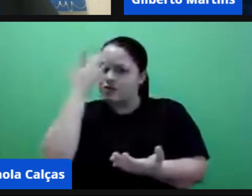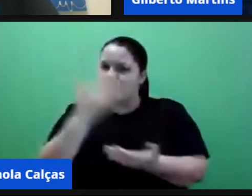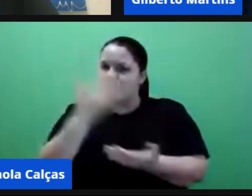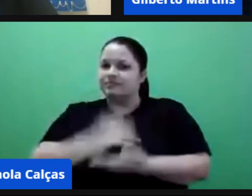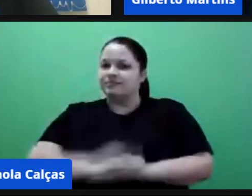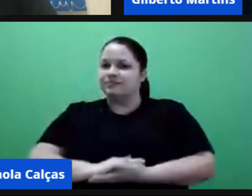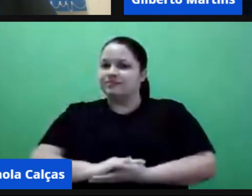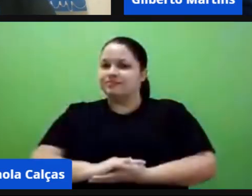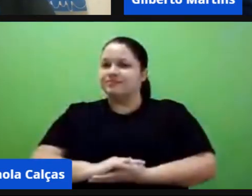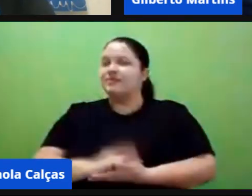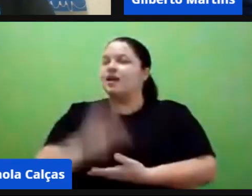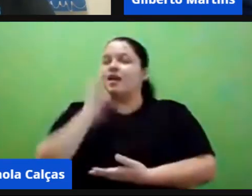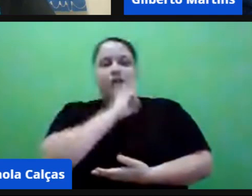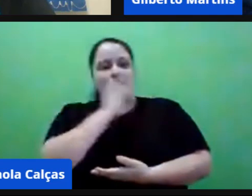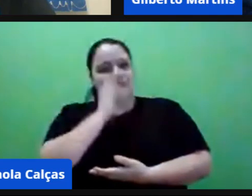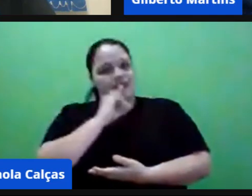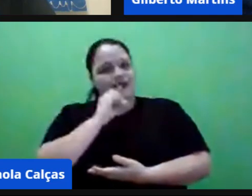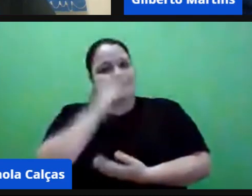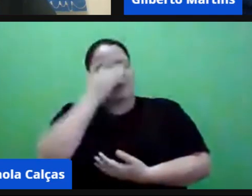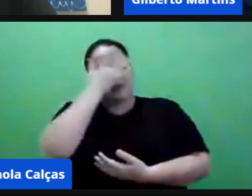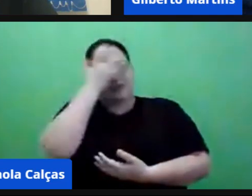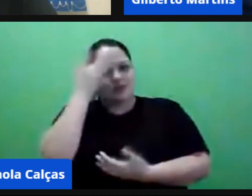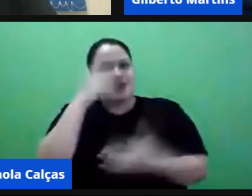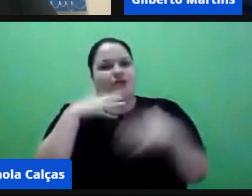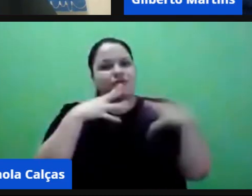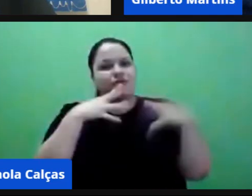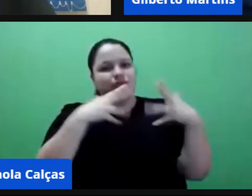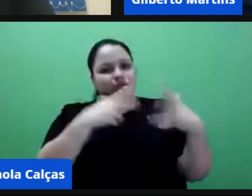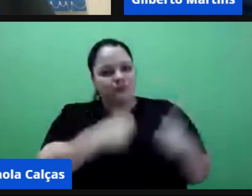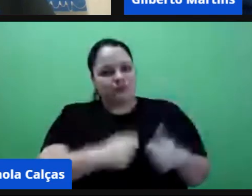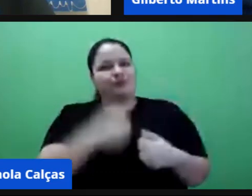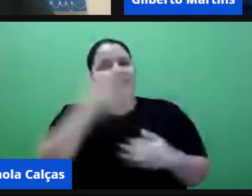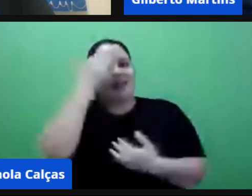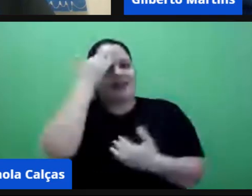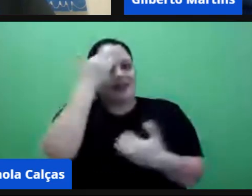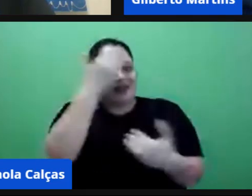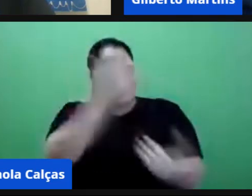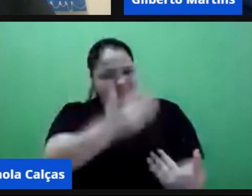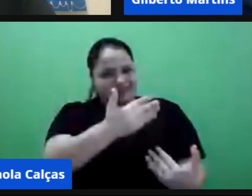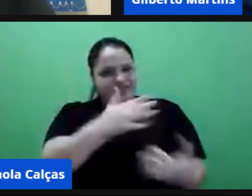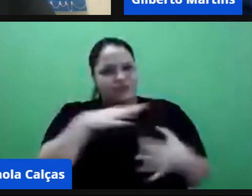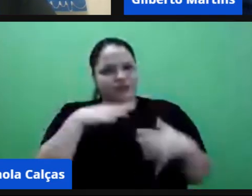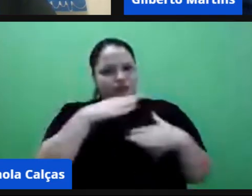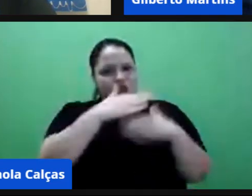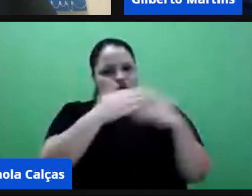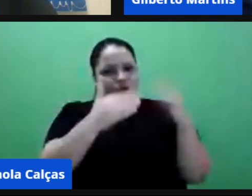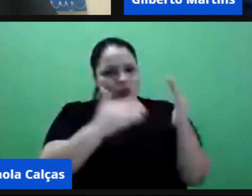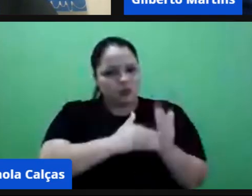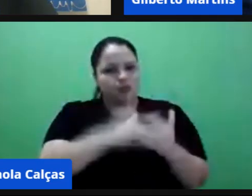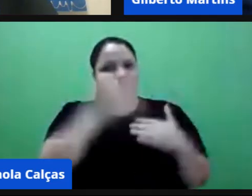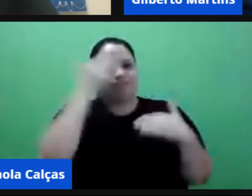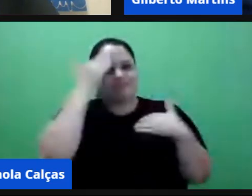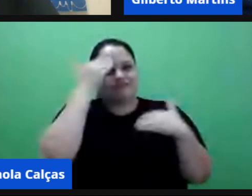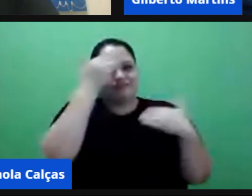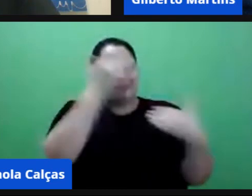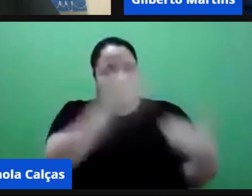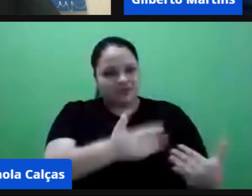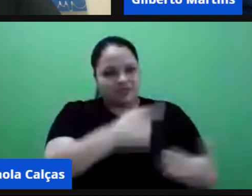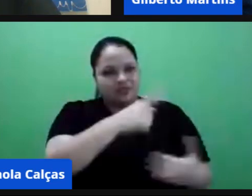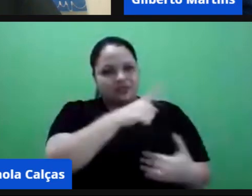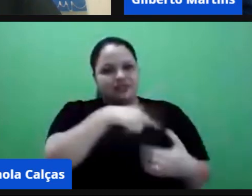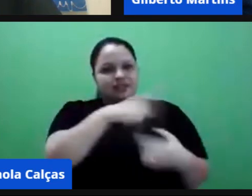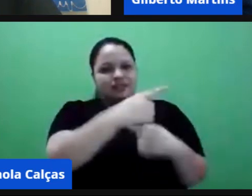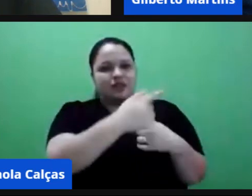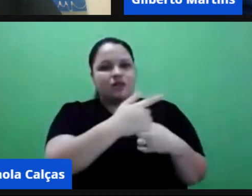Olá, pessoal. Agradeço aí a recepção da minha equipe e também agradecer a vocês que estão nos assistindo,